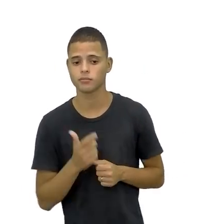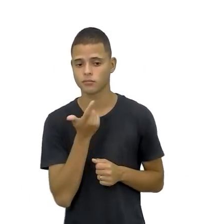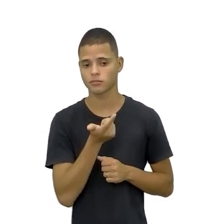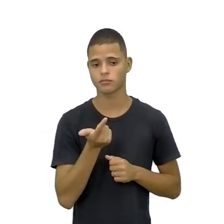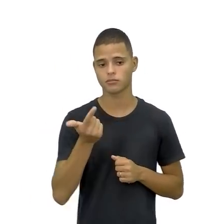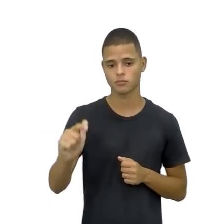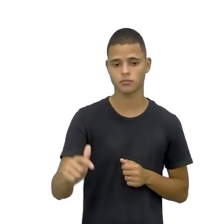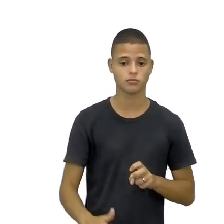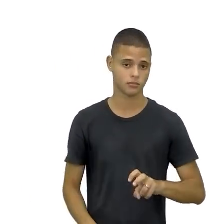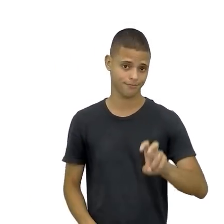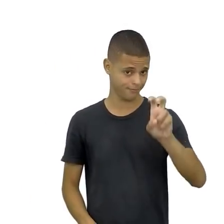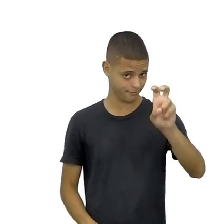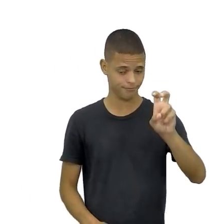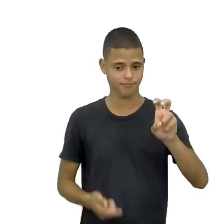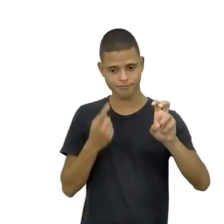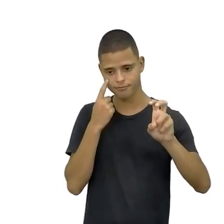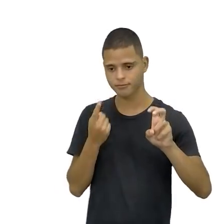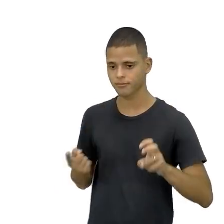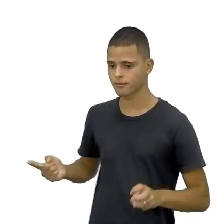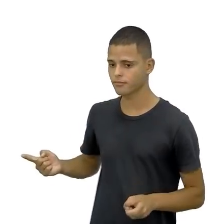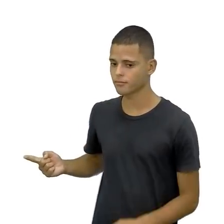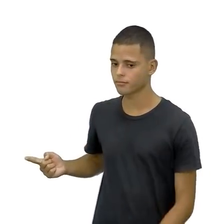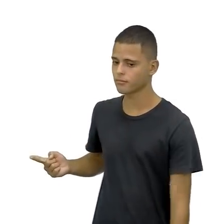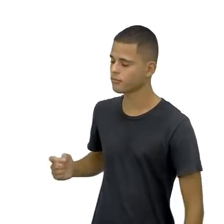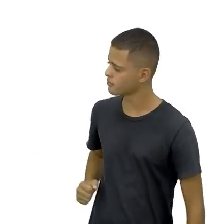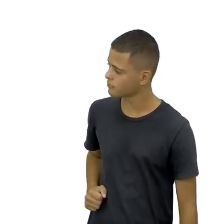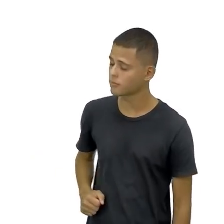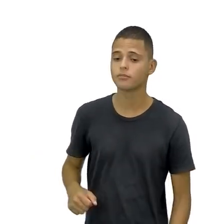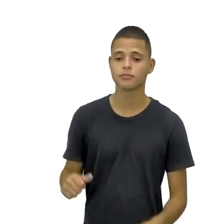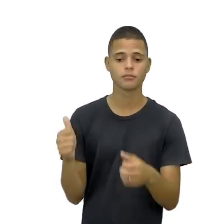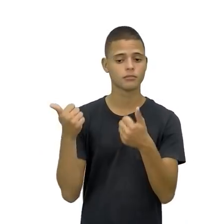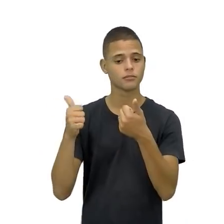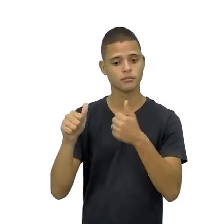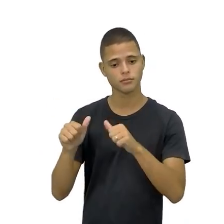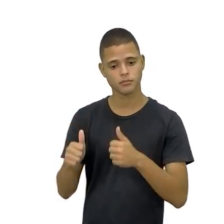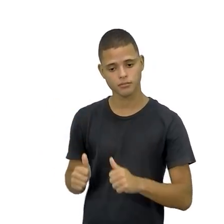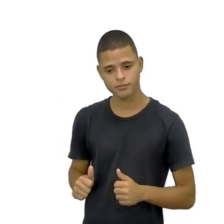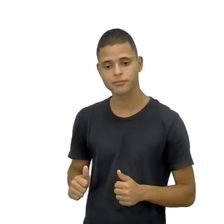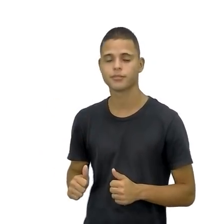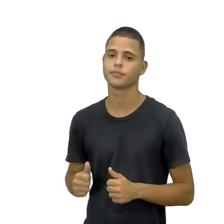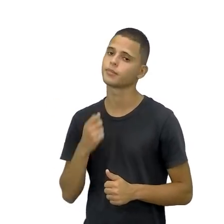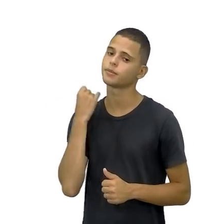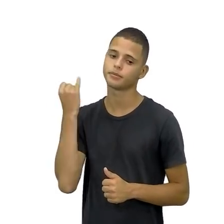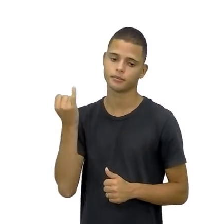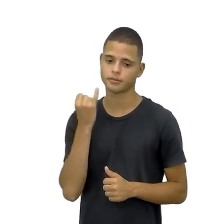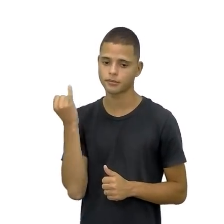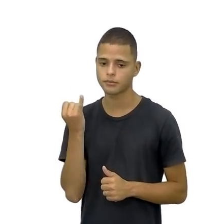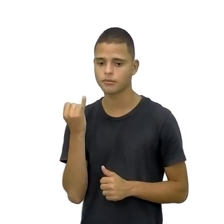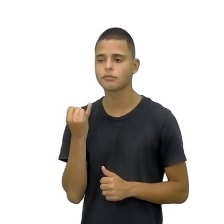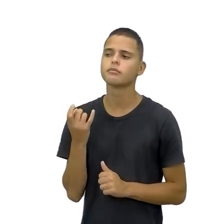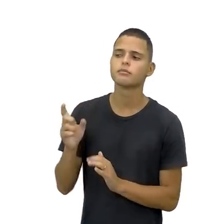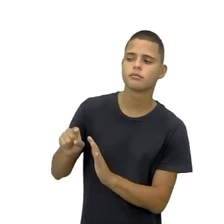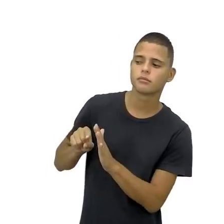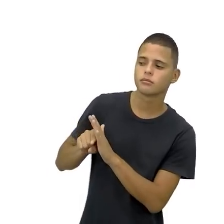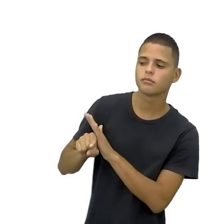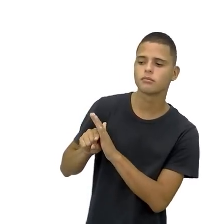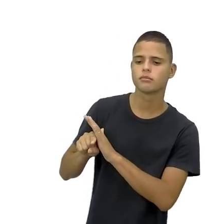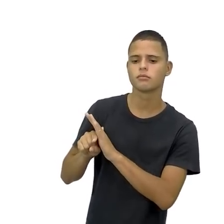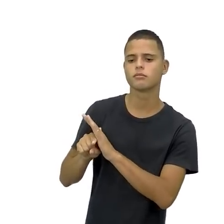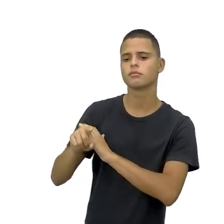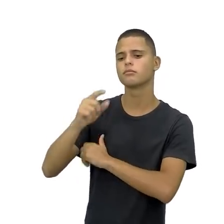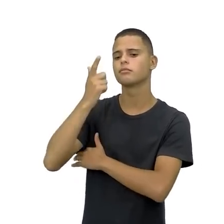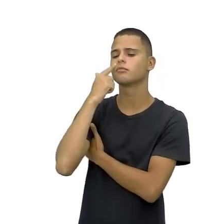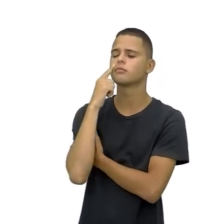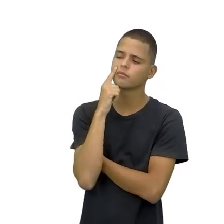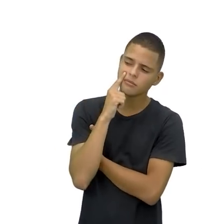também precisaram, né, das avaliações internas e externas para poder fazer o levantamento dessas habilidades que precisam ser